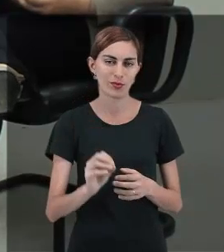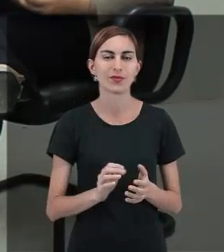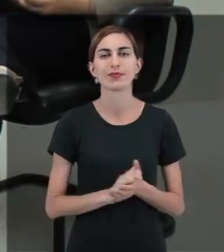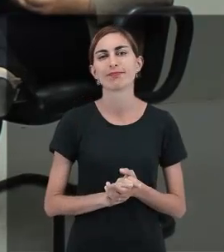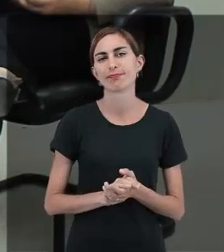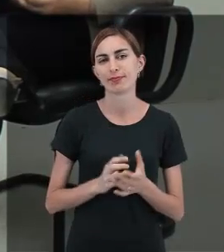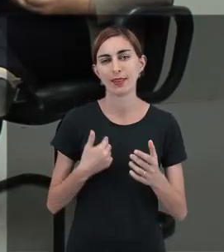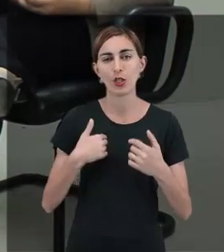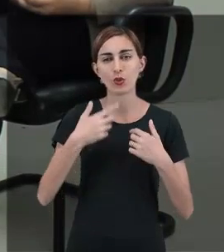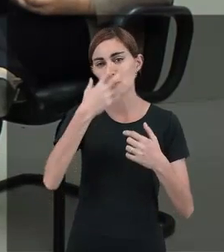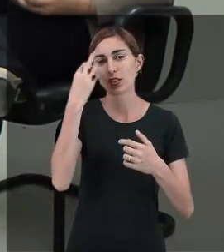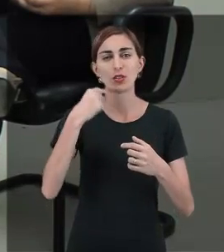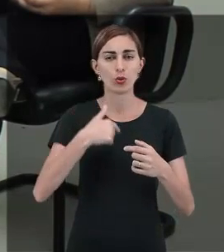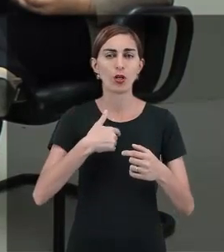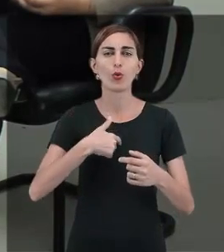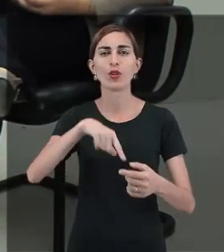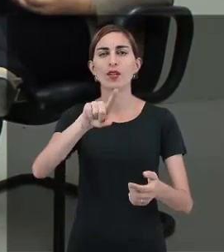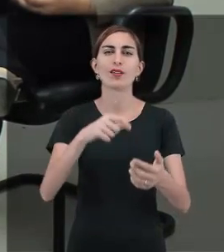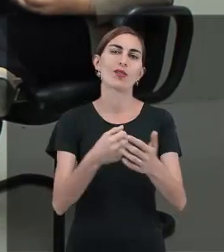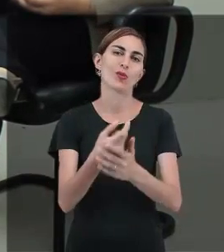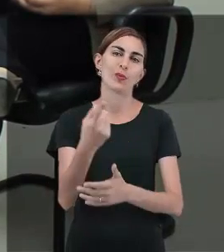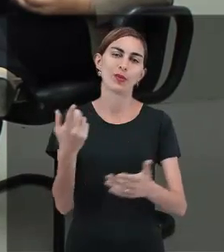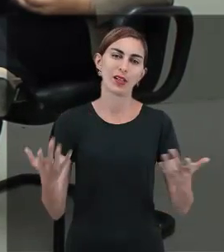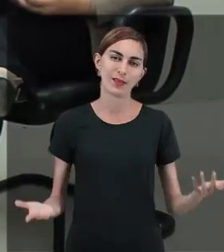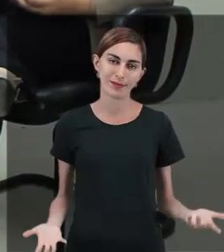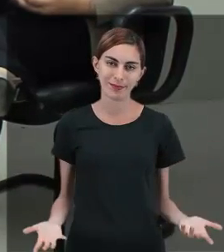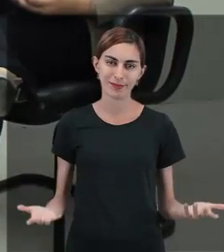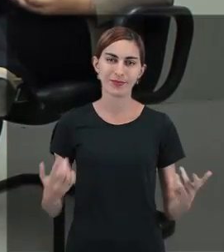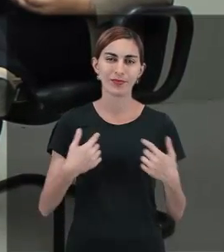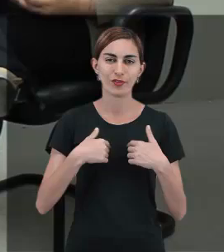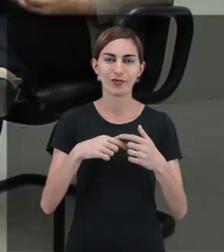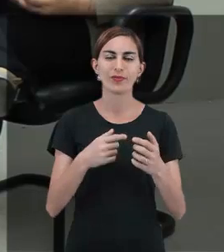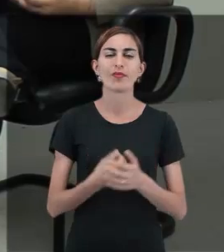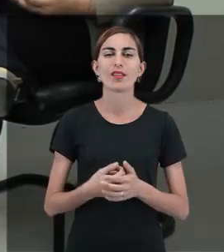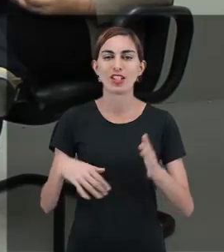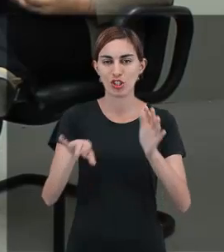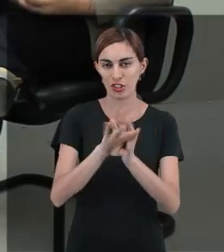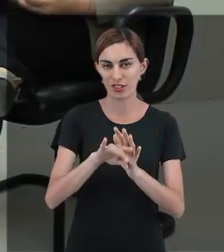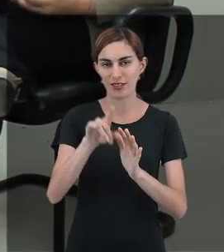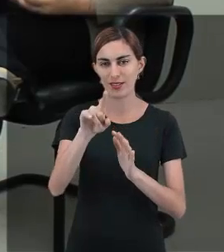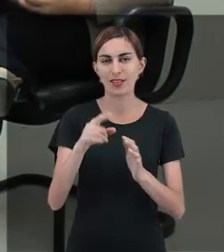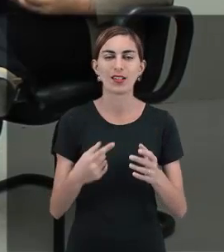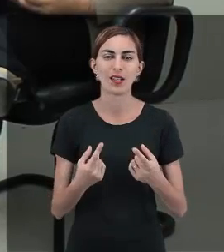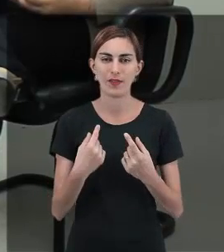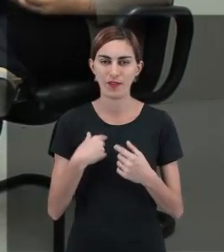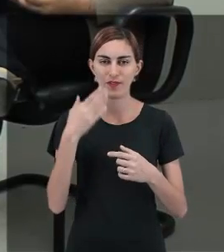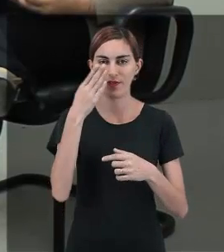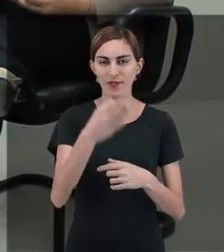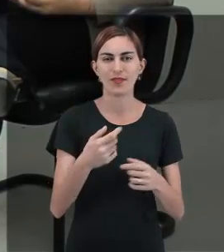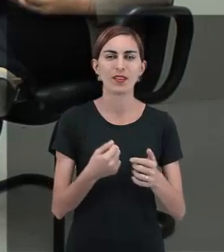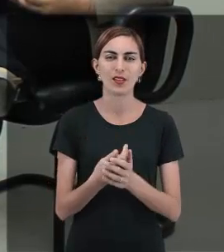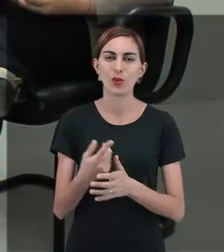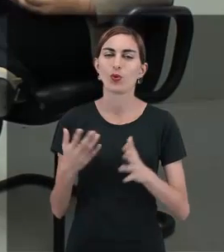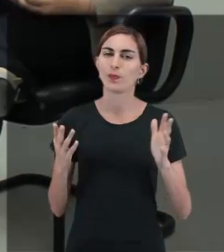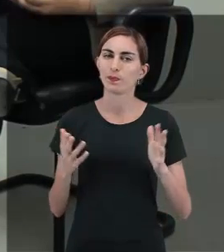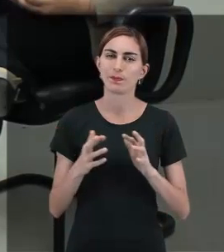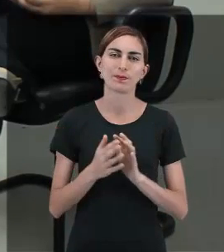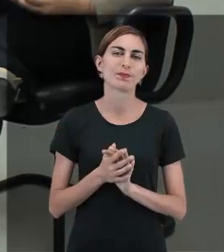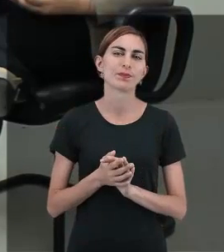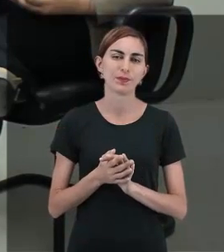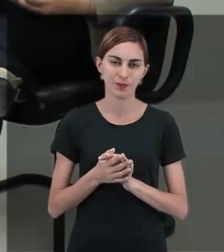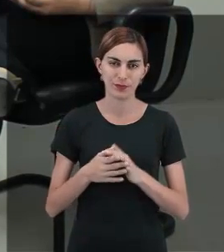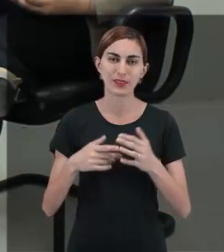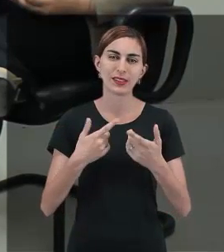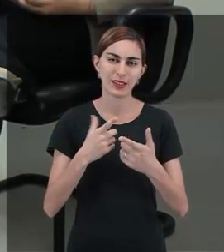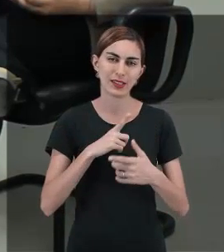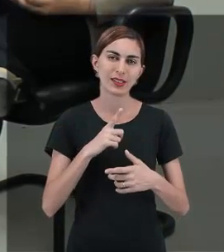que deveria comprar. Você foi acolhido. Você foi acolhido, exatamente. Então é aquela chamada compra por impulso. E hoje a compra por impulso ela tem